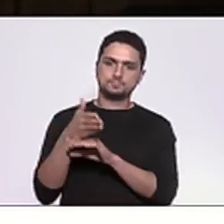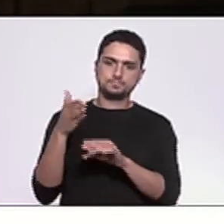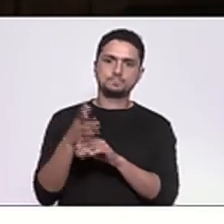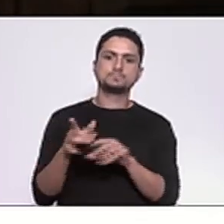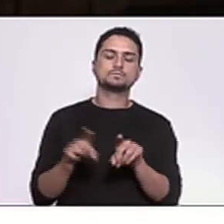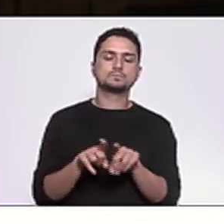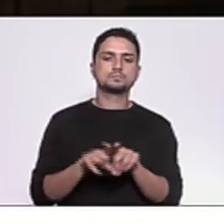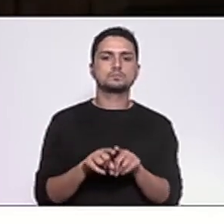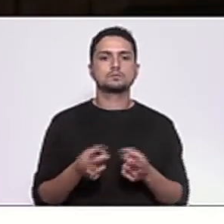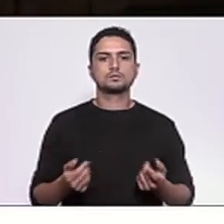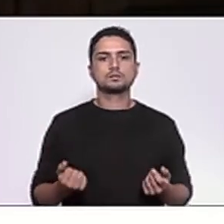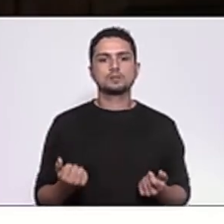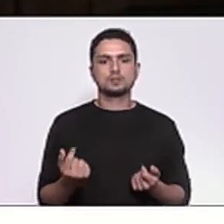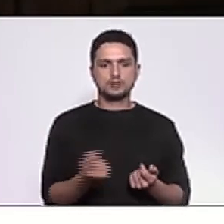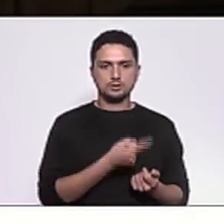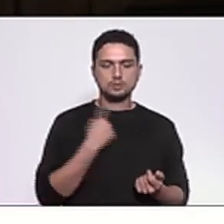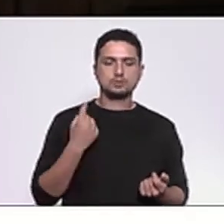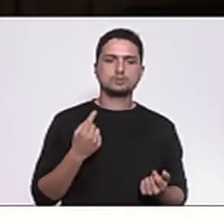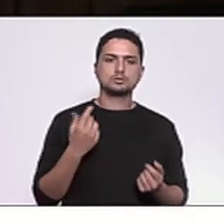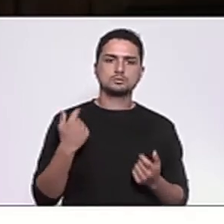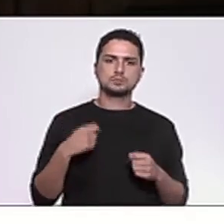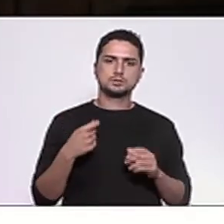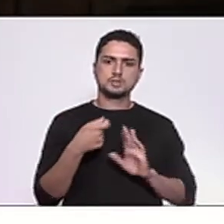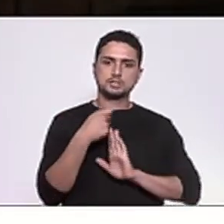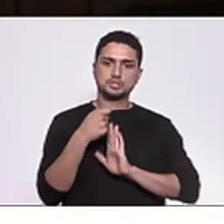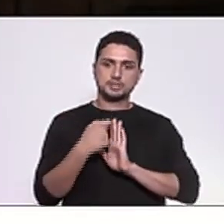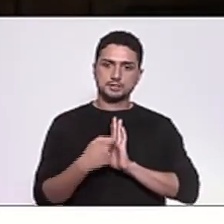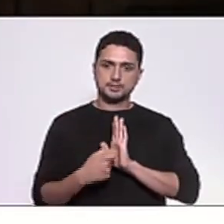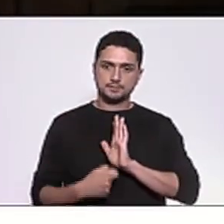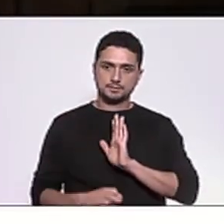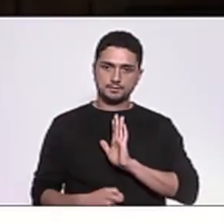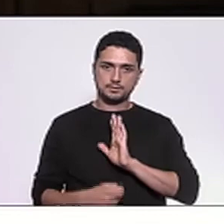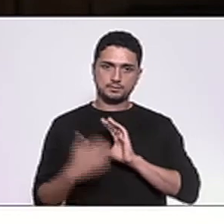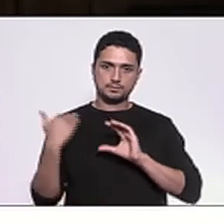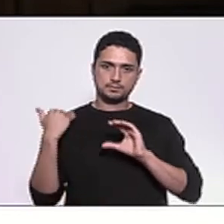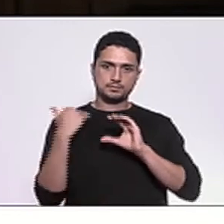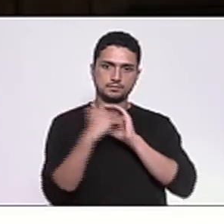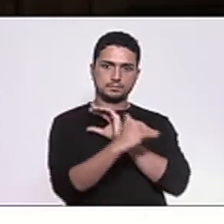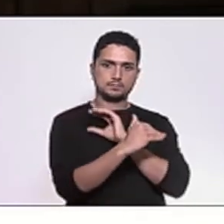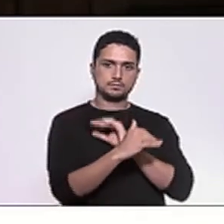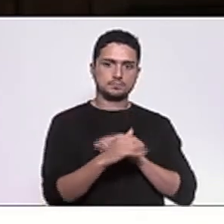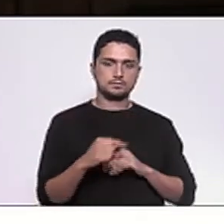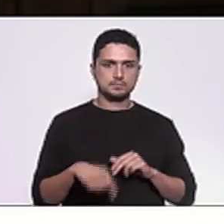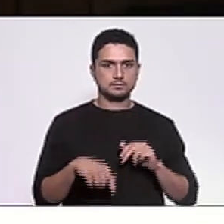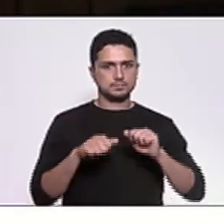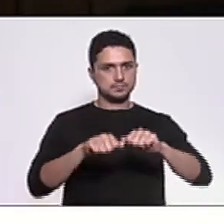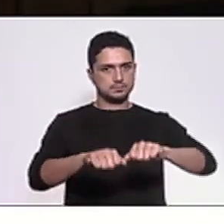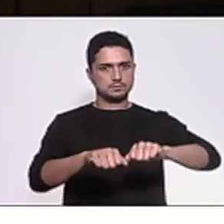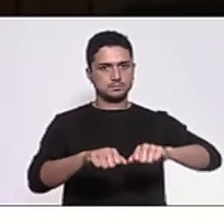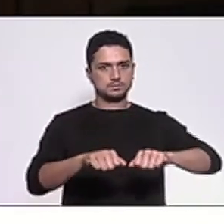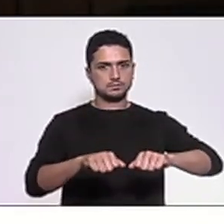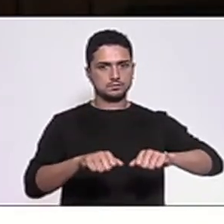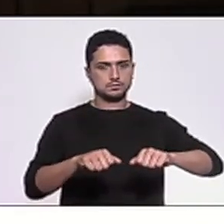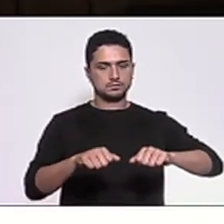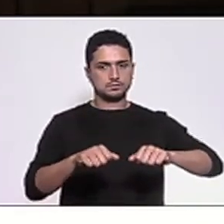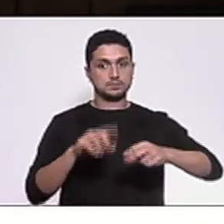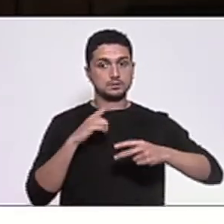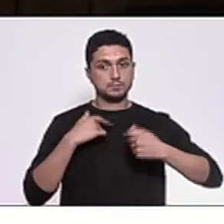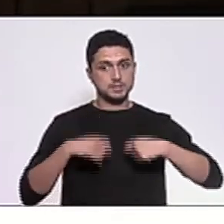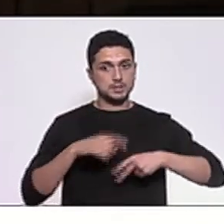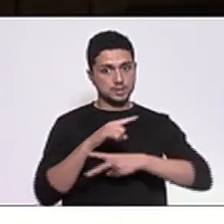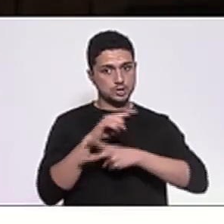gente possa encaminhar por escrito, com aval dessas duas